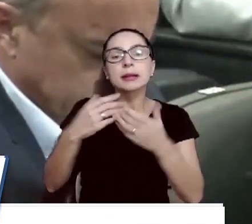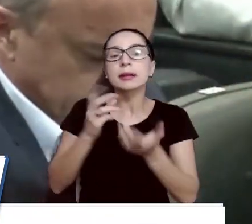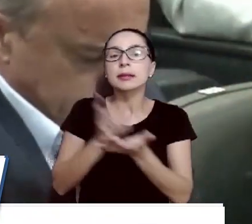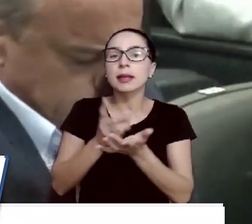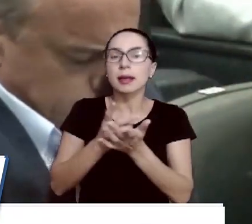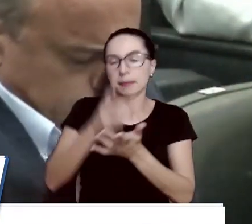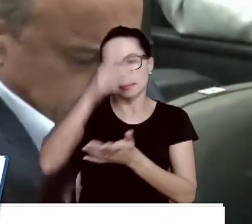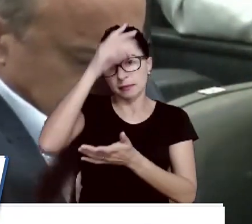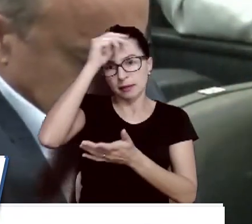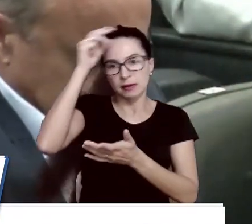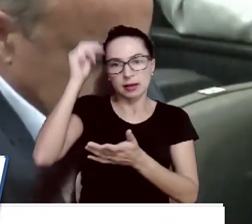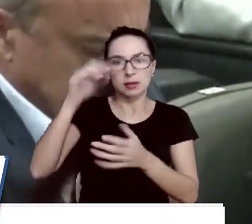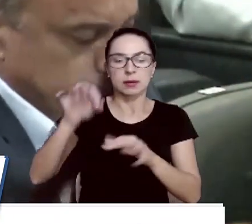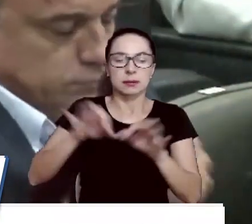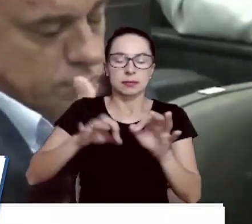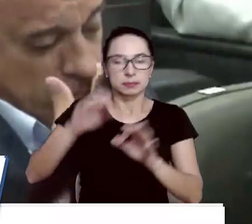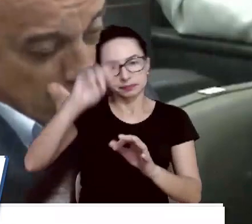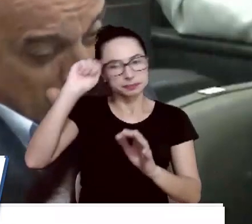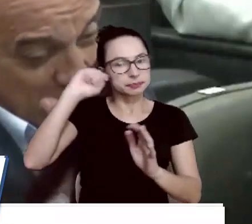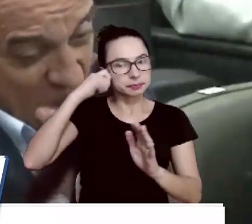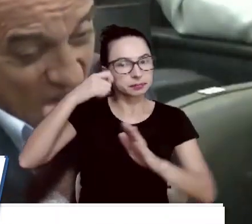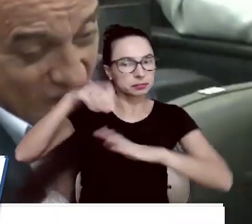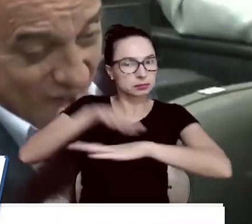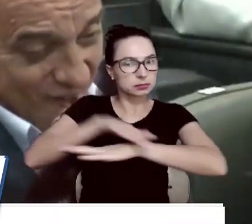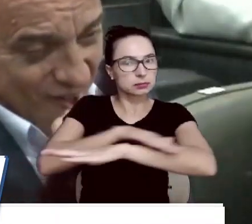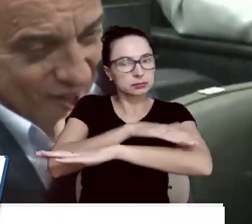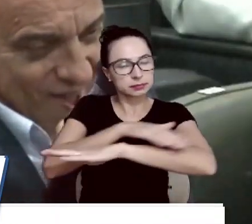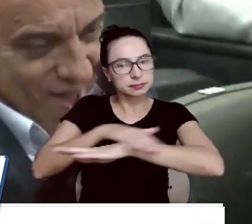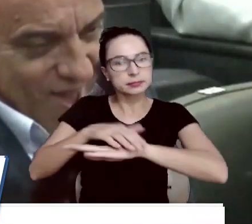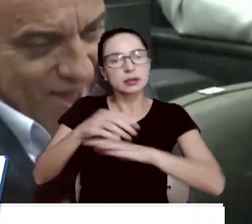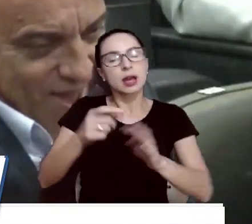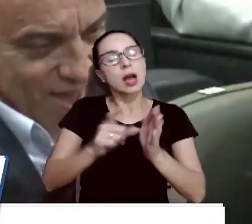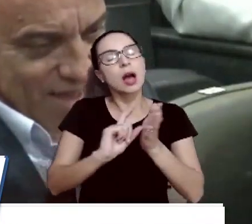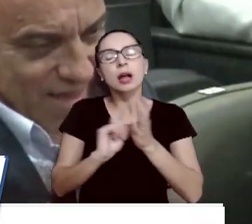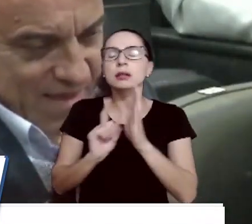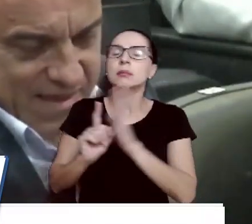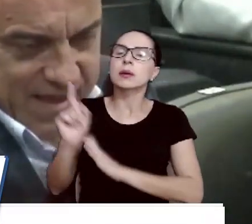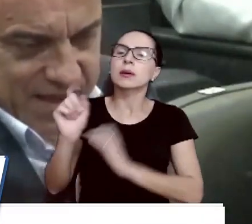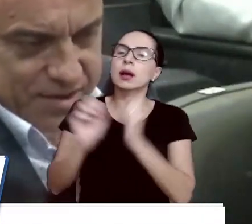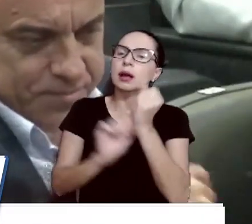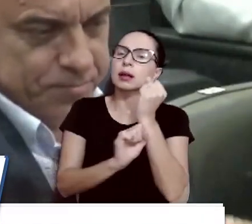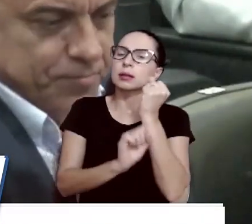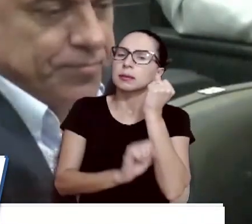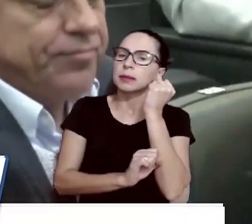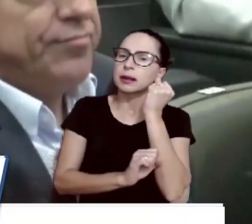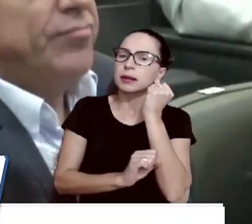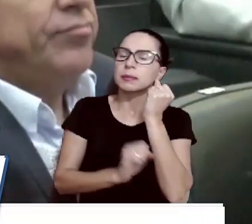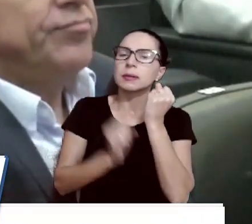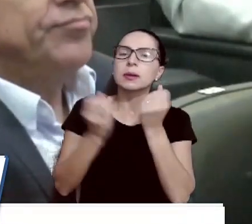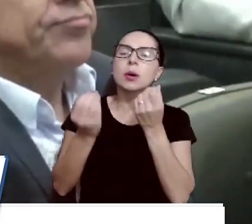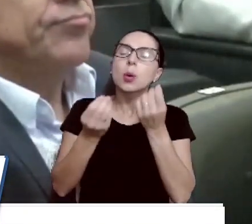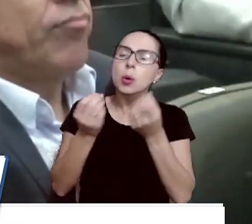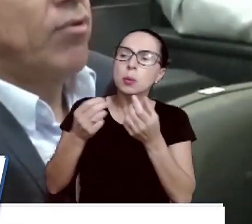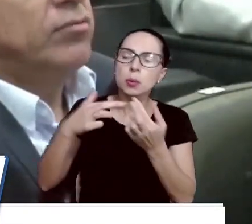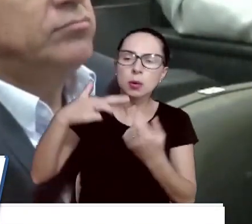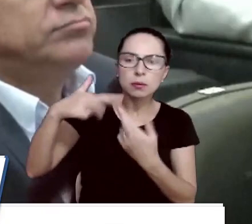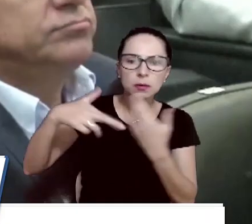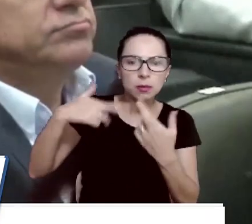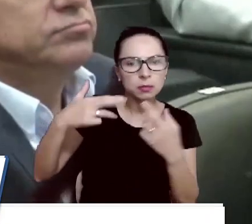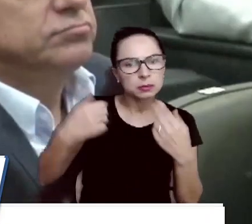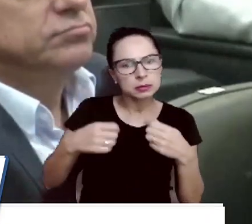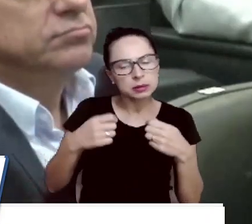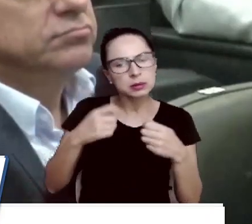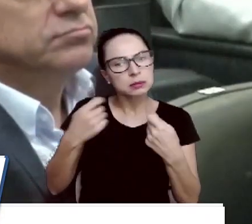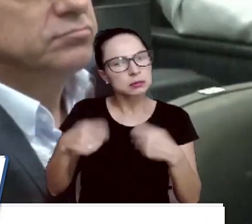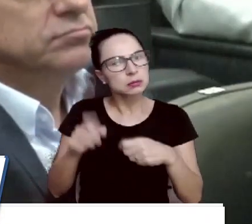o recap em algum lugar, tem que fazer um questionamento para a Sabesp, se precisa fazer algum reparo naquela rua que